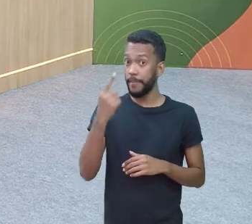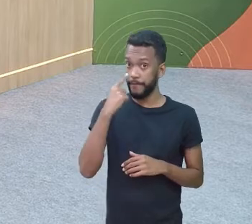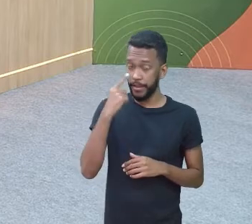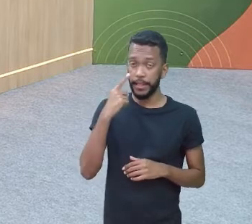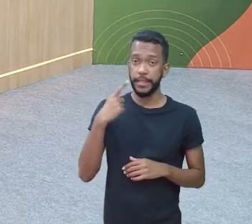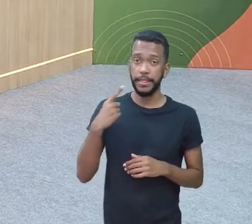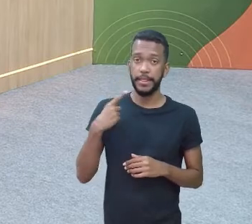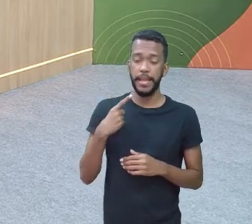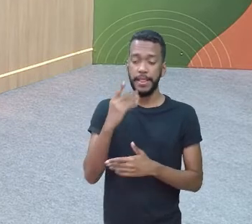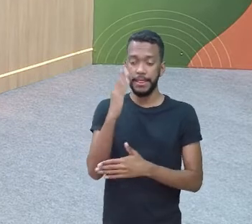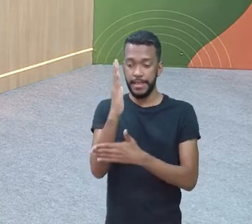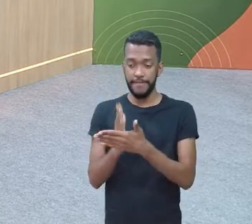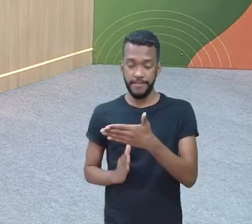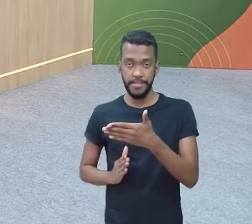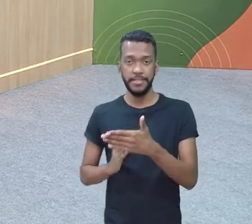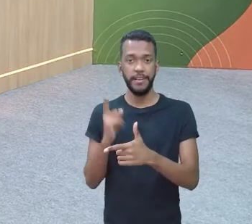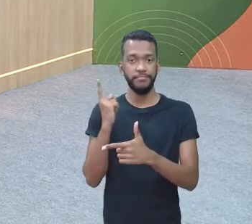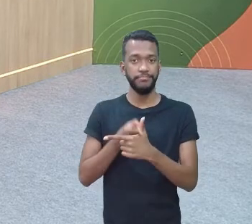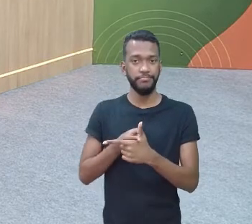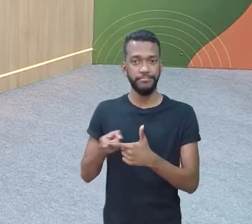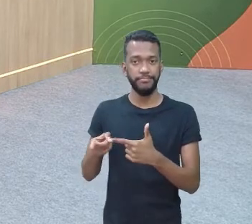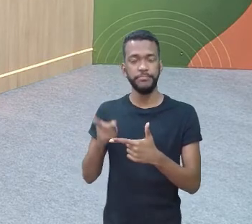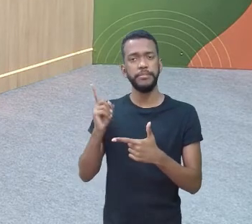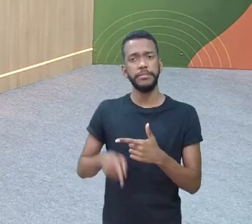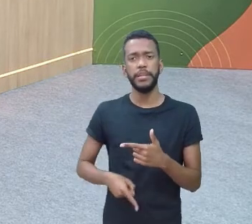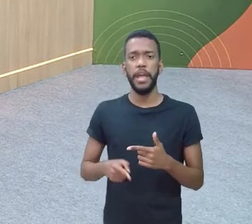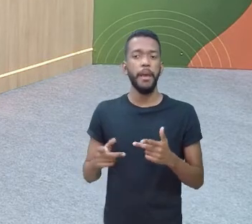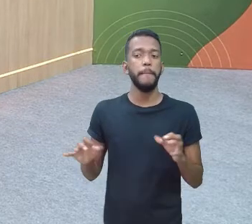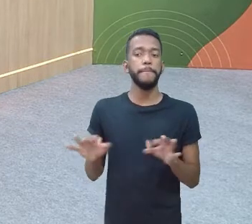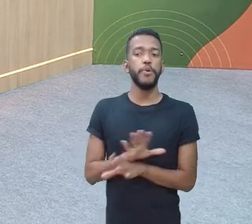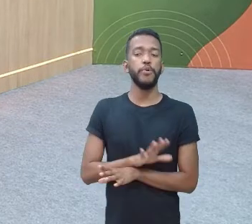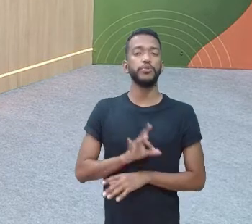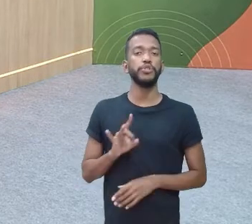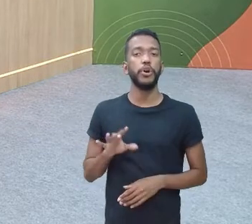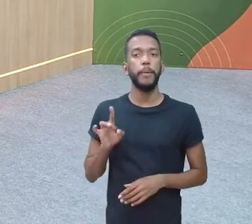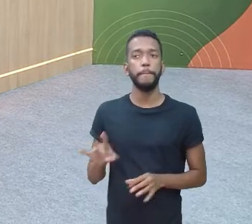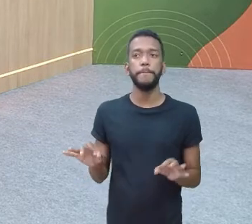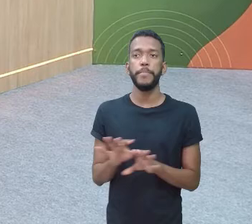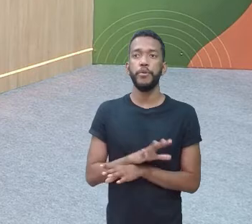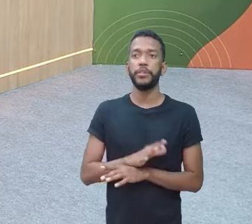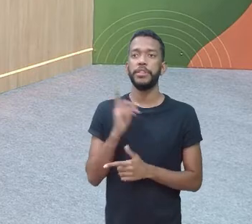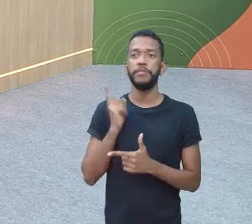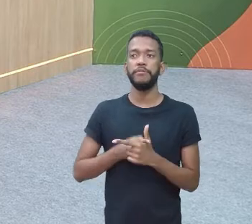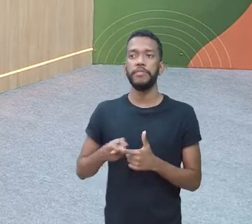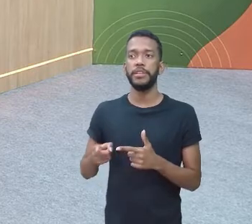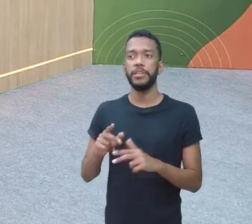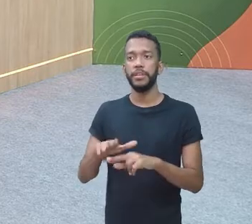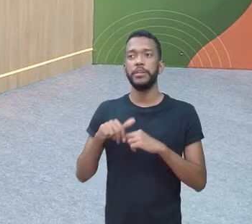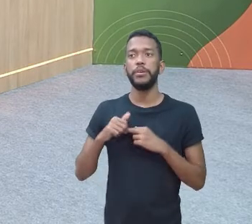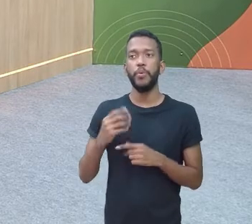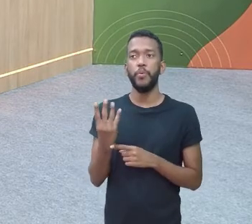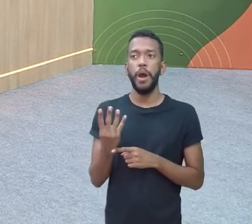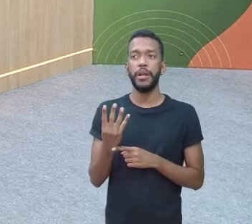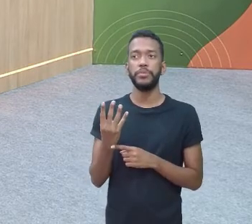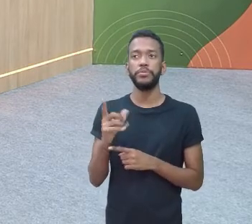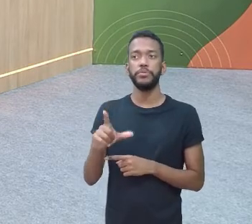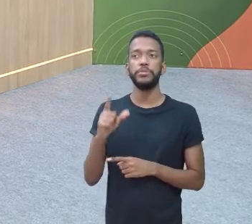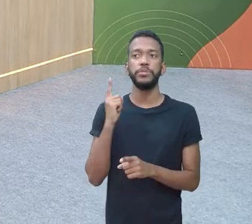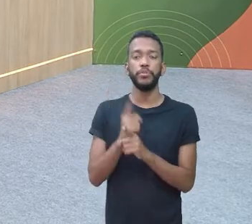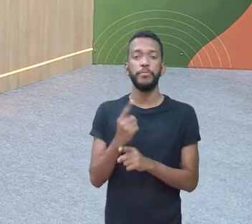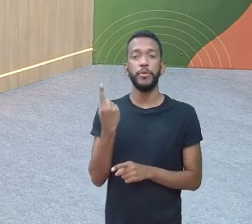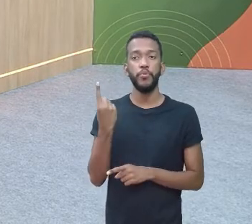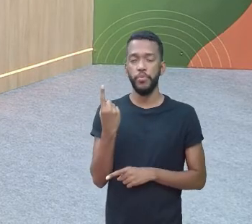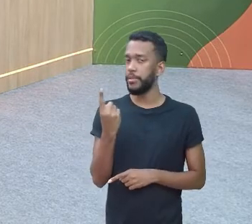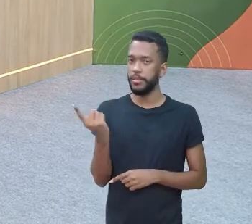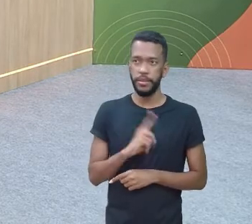ter a divisão, ela não vai ser suficiente aqui. Não basta só eu dividir para 4 e descobrir uma parte.